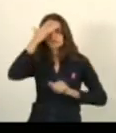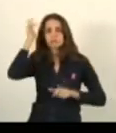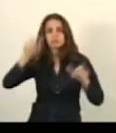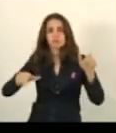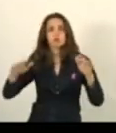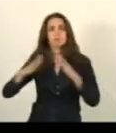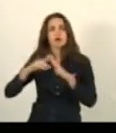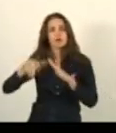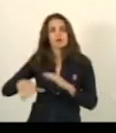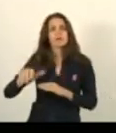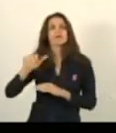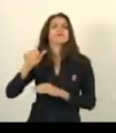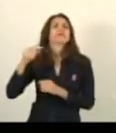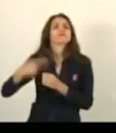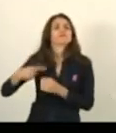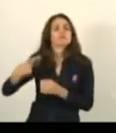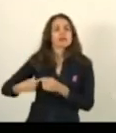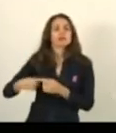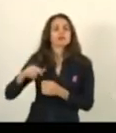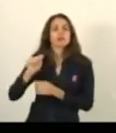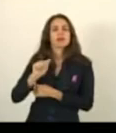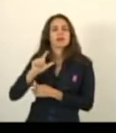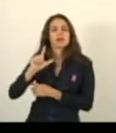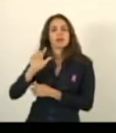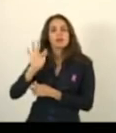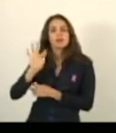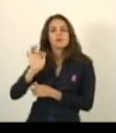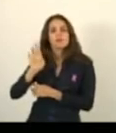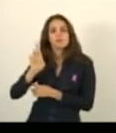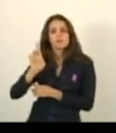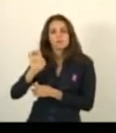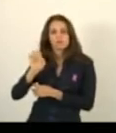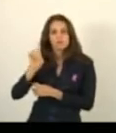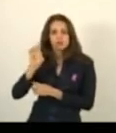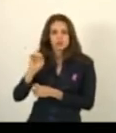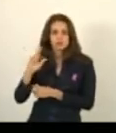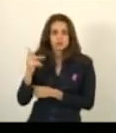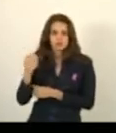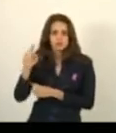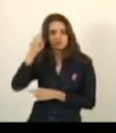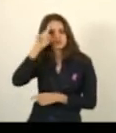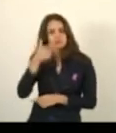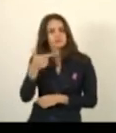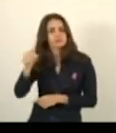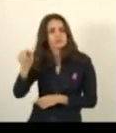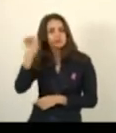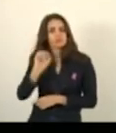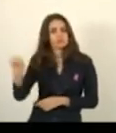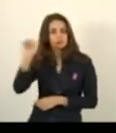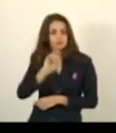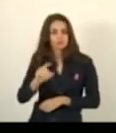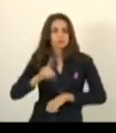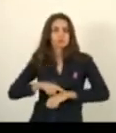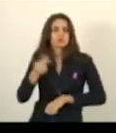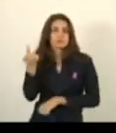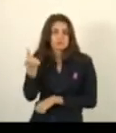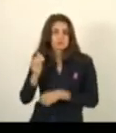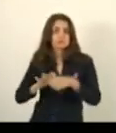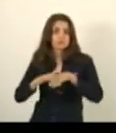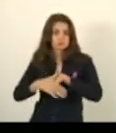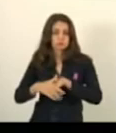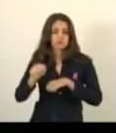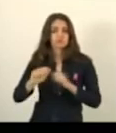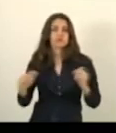alfredense a participar conosco dia 27/10, às 18 horas, aqui na Câmara Municipal. Nesse dia